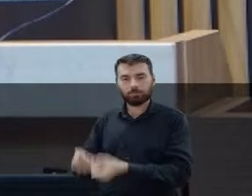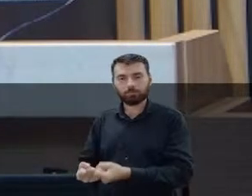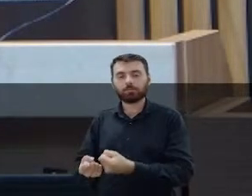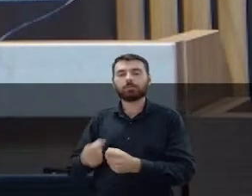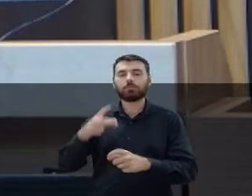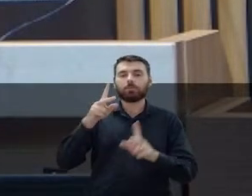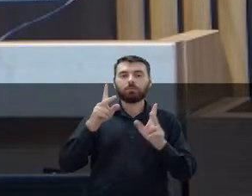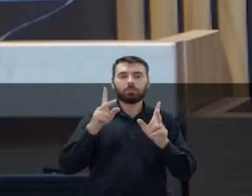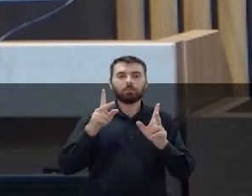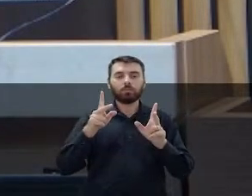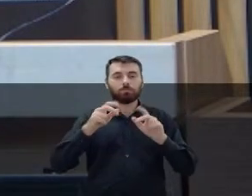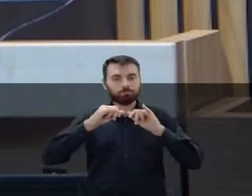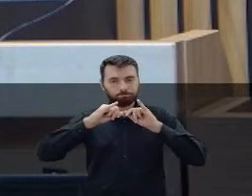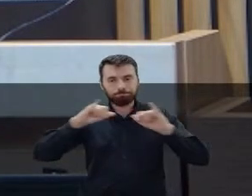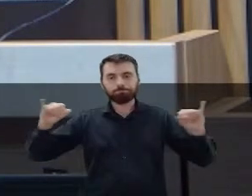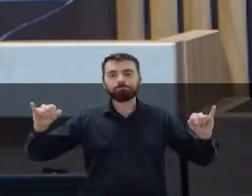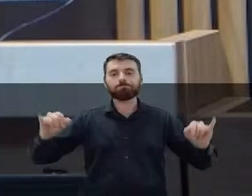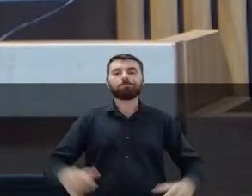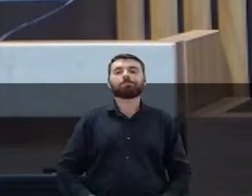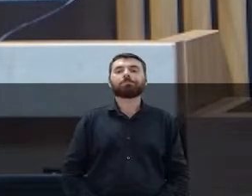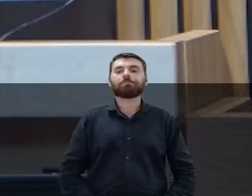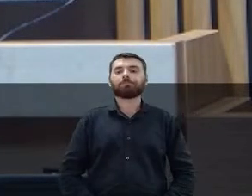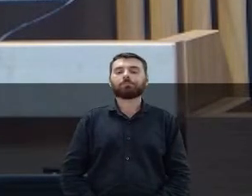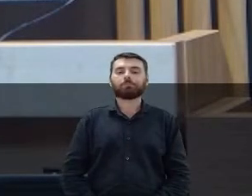relator. Fica assim proclamado.